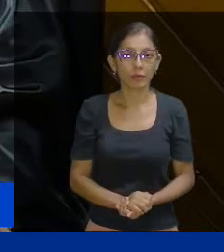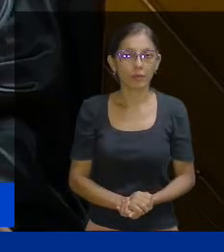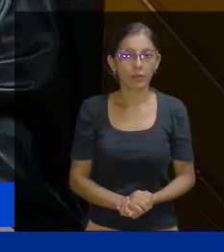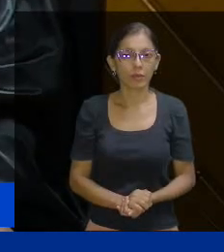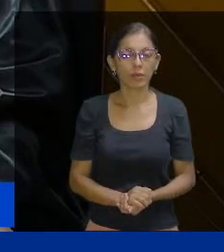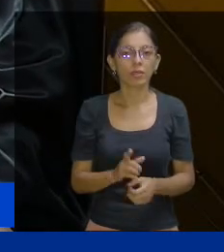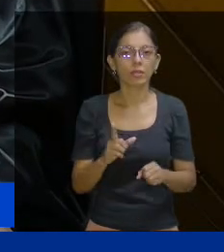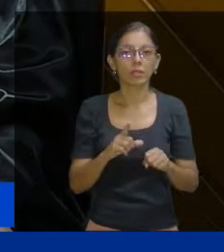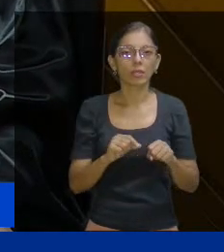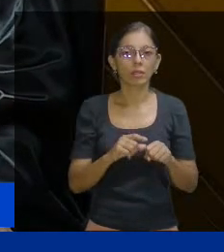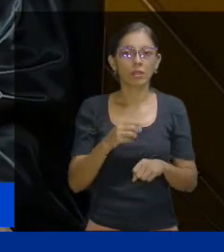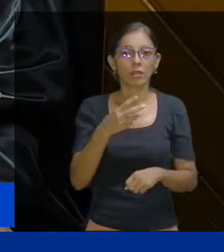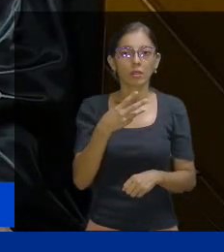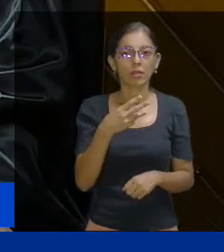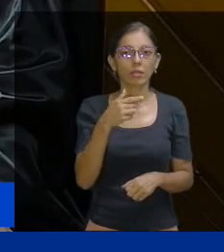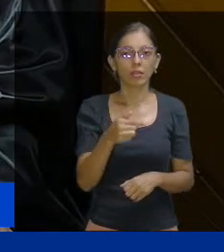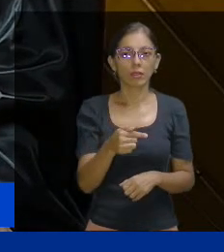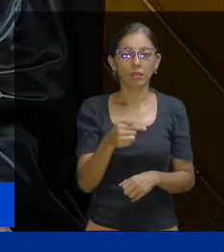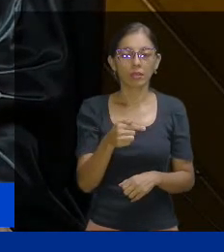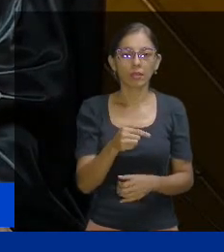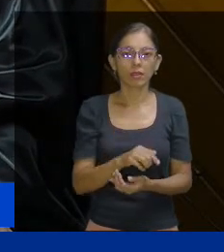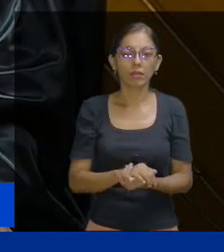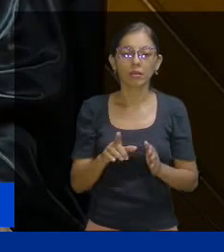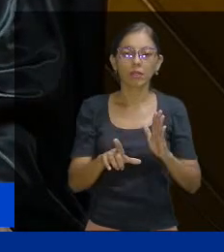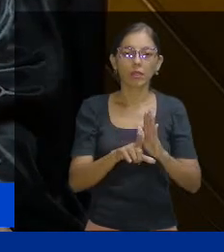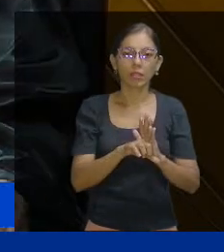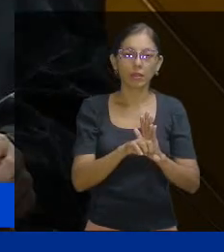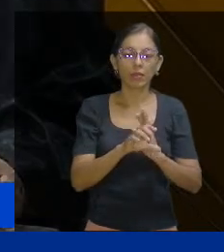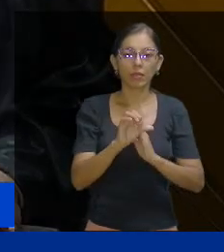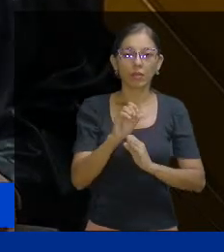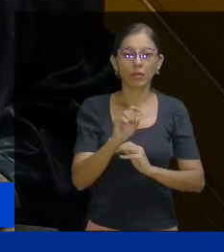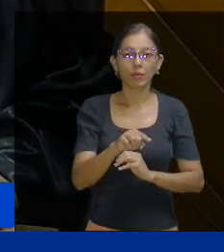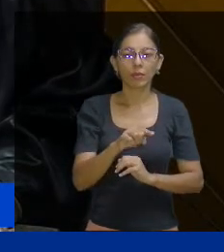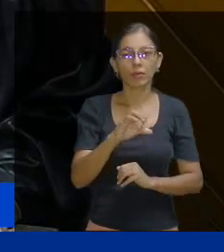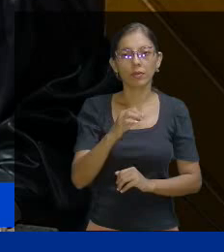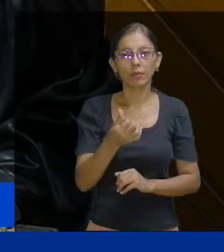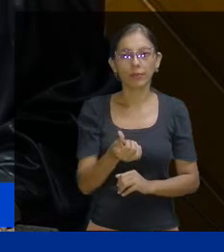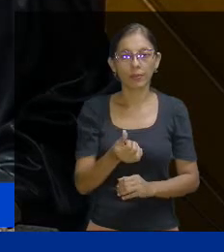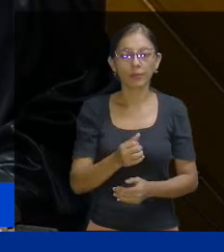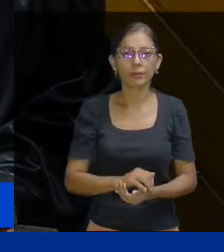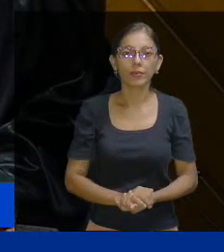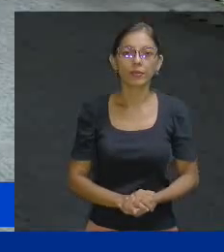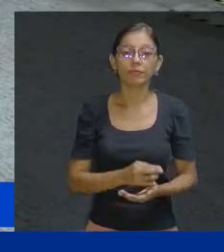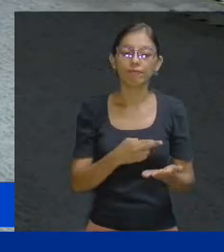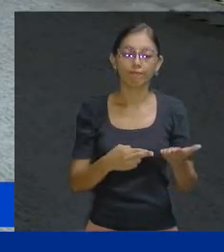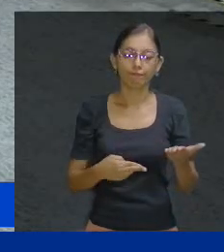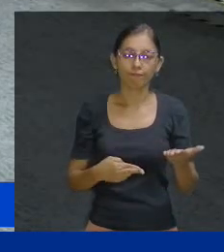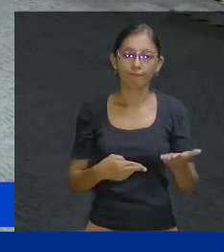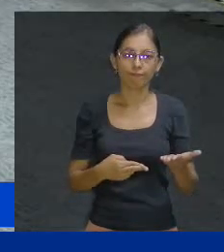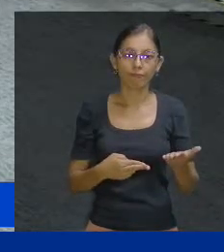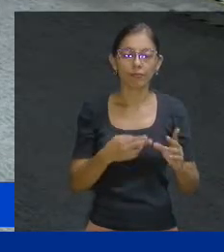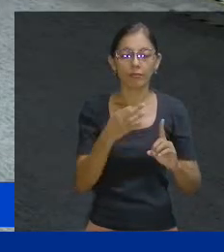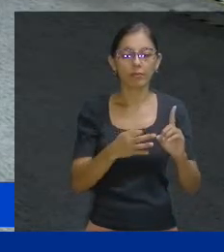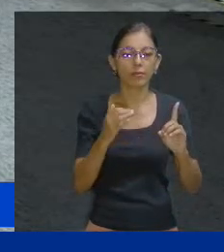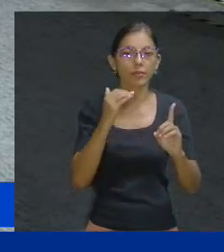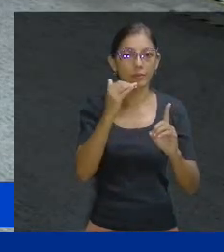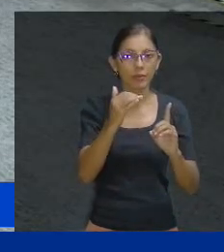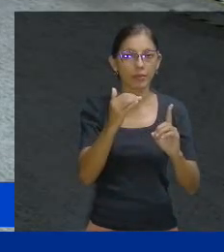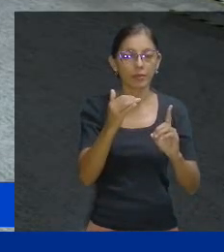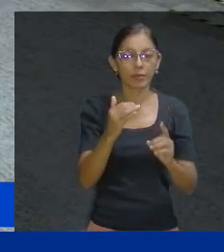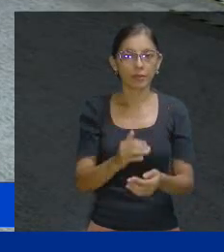artigo 37 da Lei 9.096. O relatório, senhor presidente. Senhora